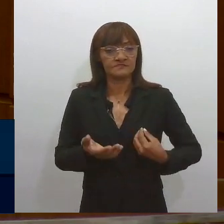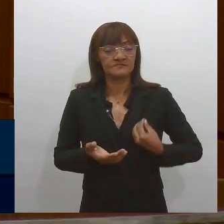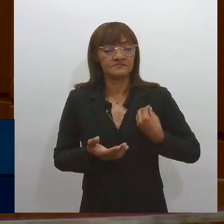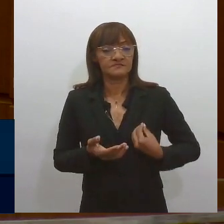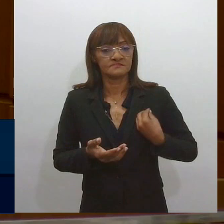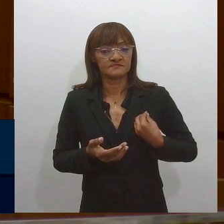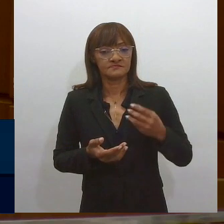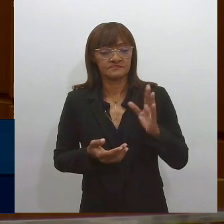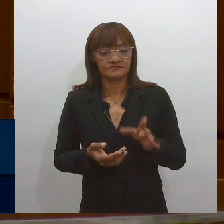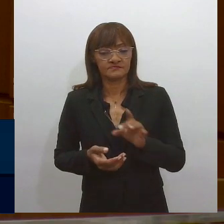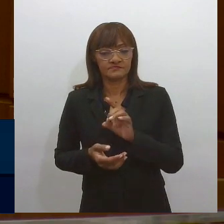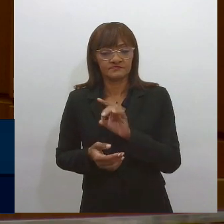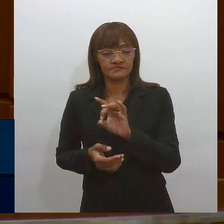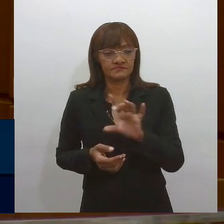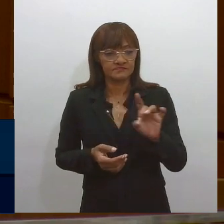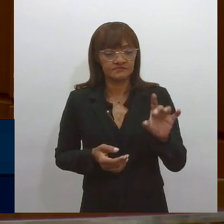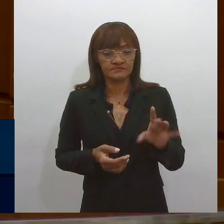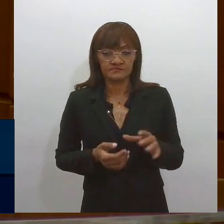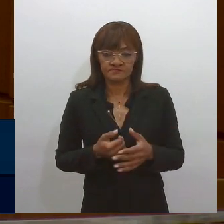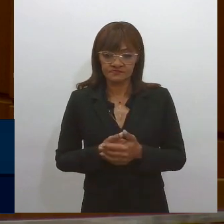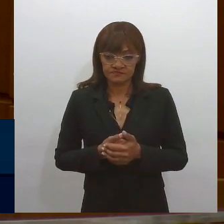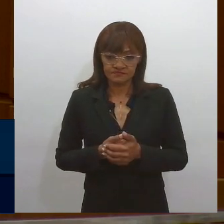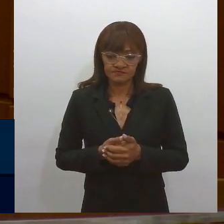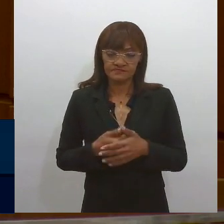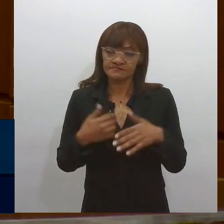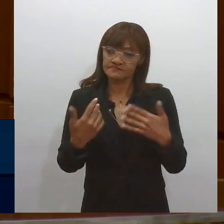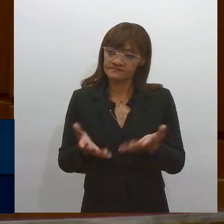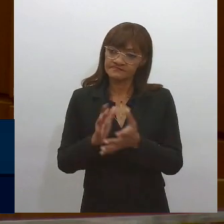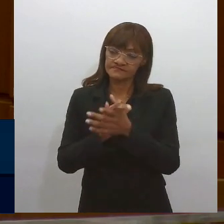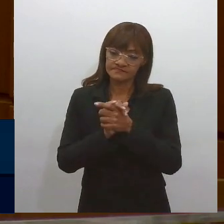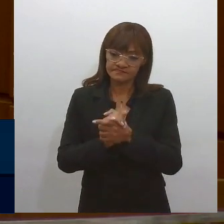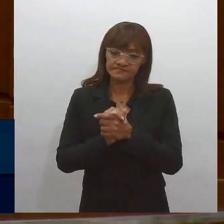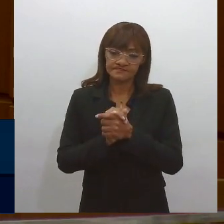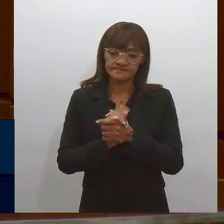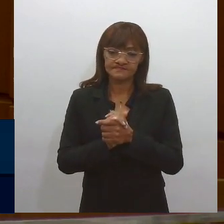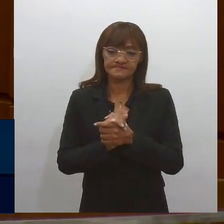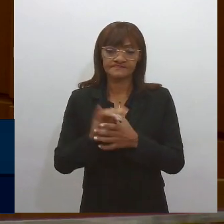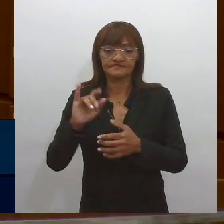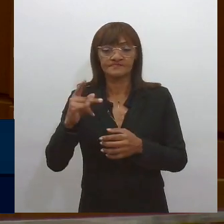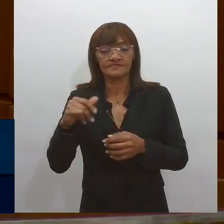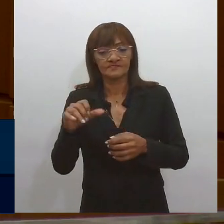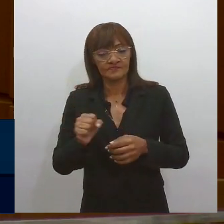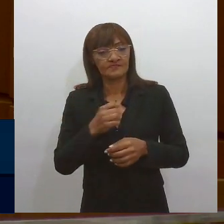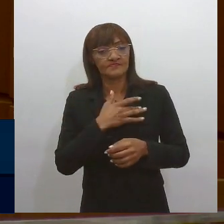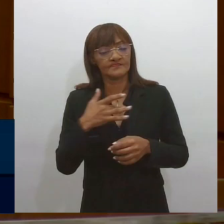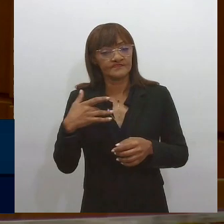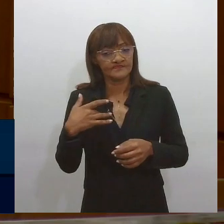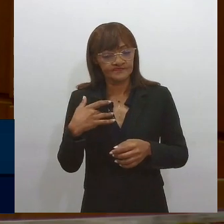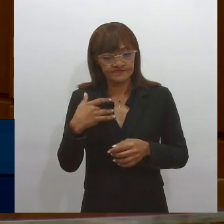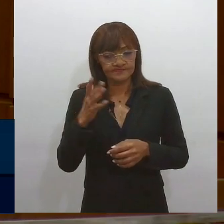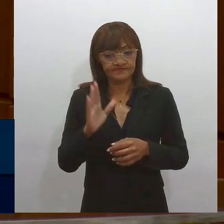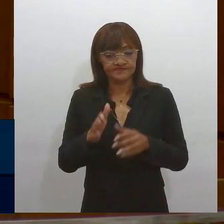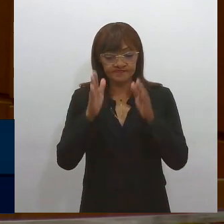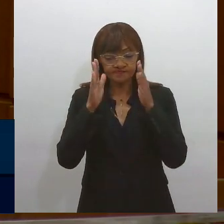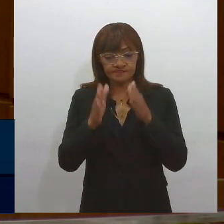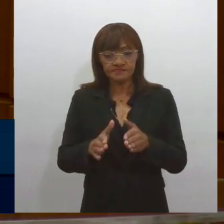quero parabenizar aqui a ub saúde Pensando nos seus beneficiários que a gente sabe que a obesidade É sim uma doença tem o seu